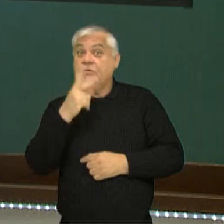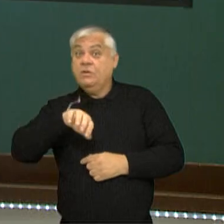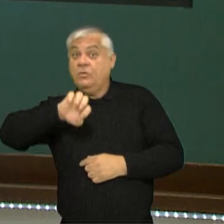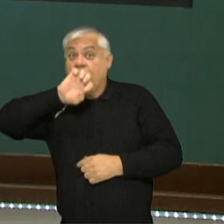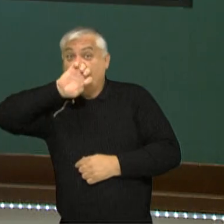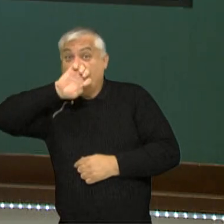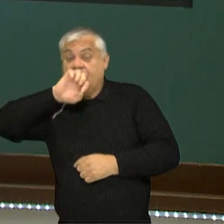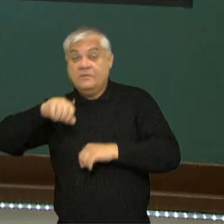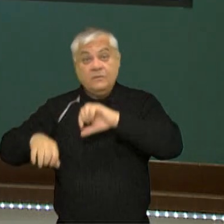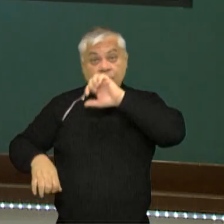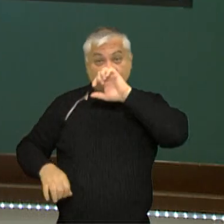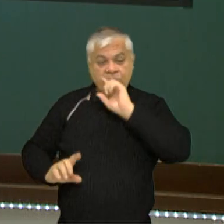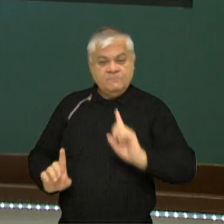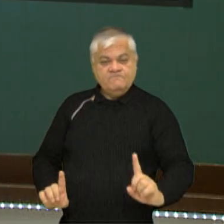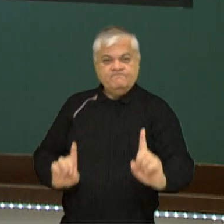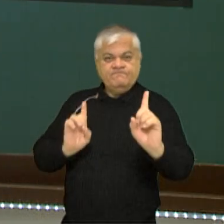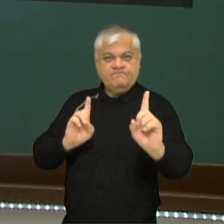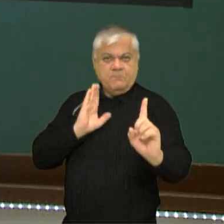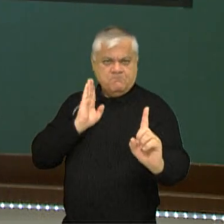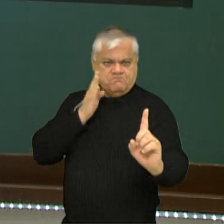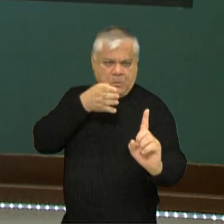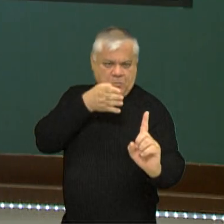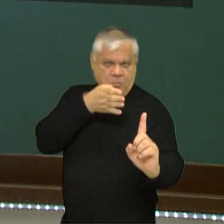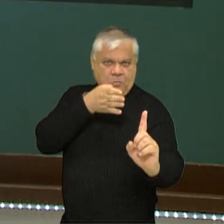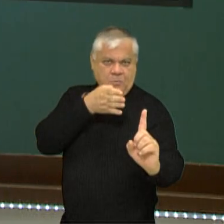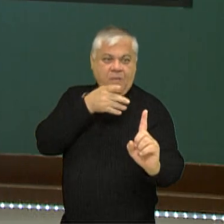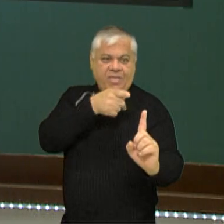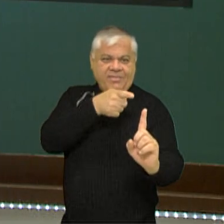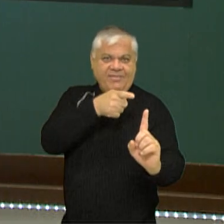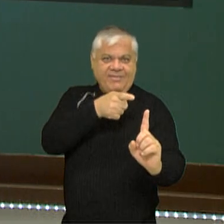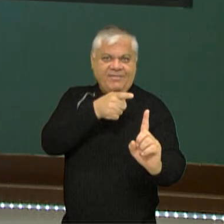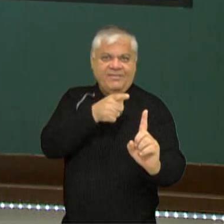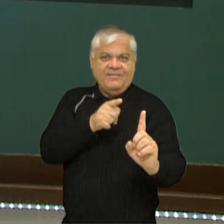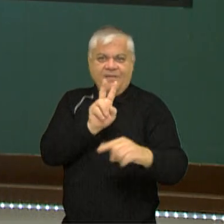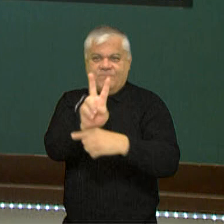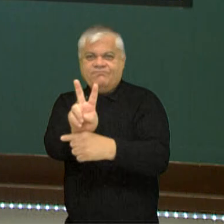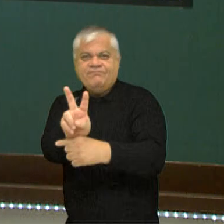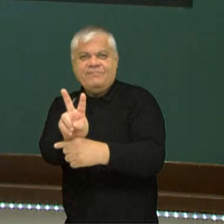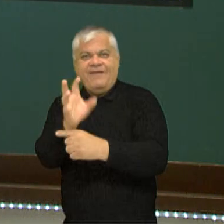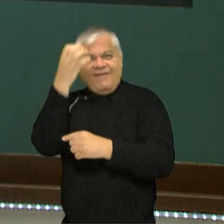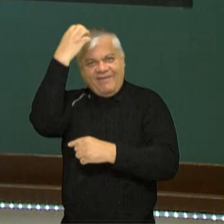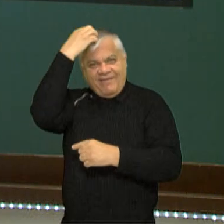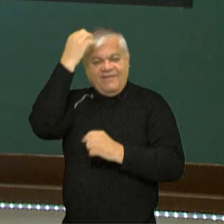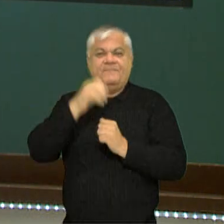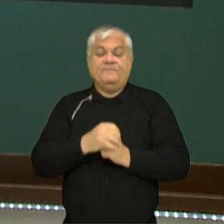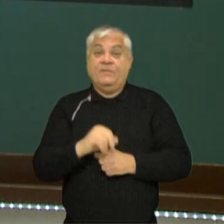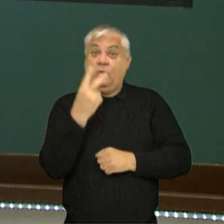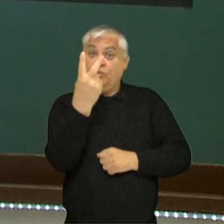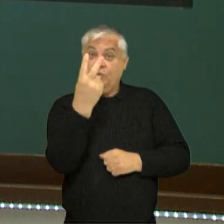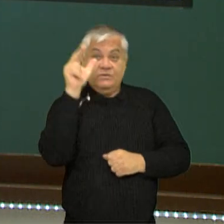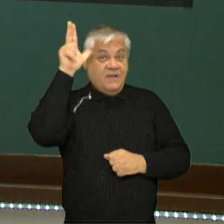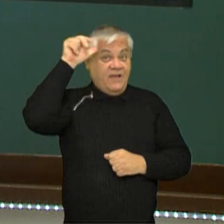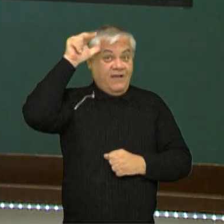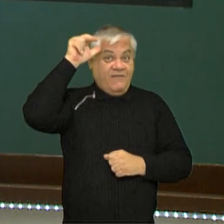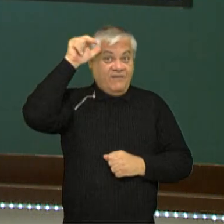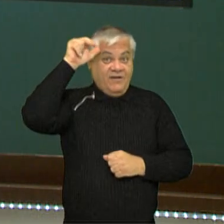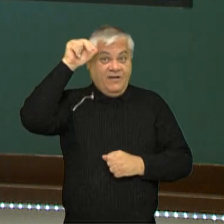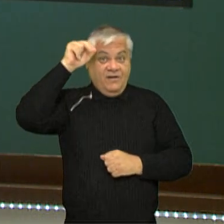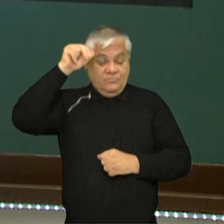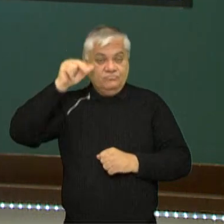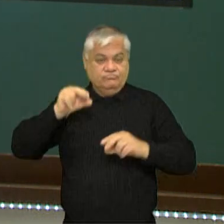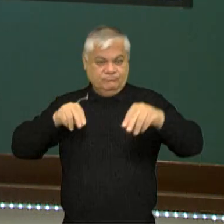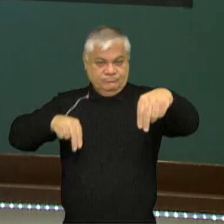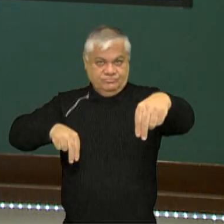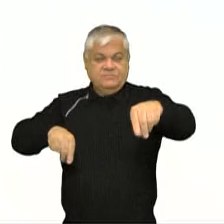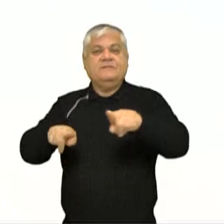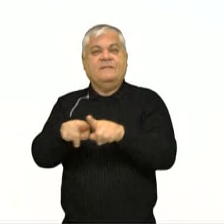Um deles dá o cheque e o outro impede a fuga do rei. Com 2 cavalos, o mate também é possível.